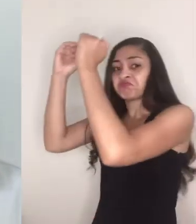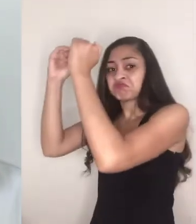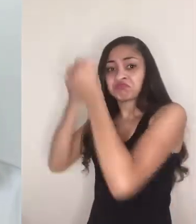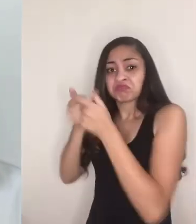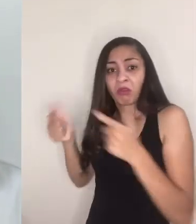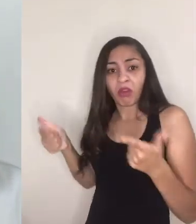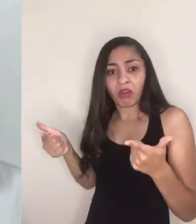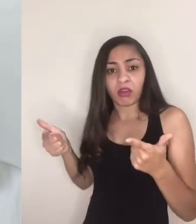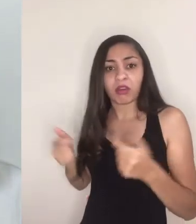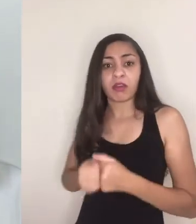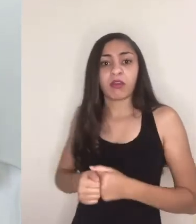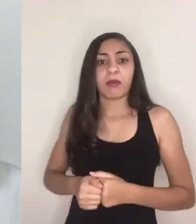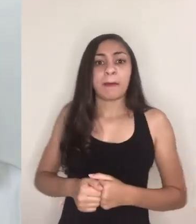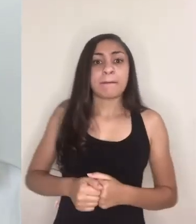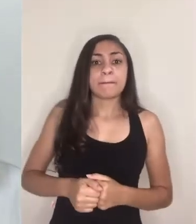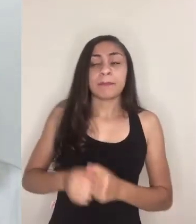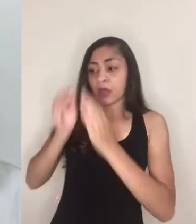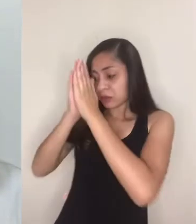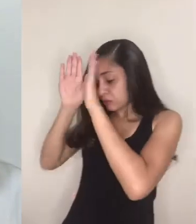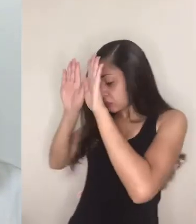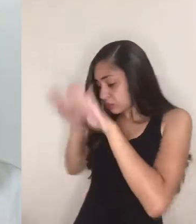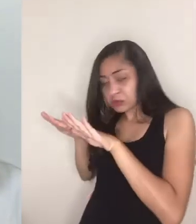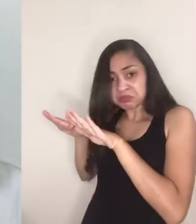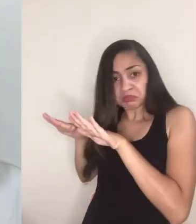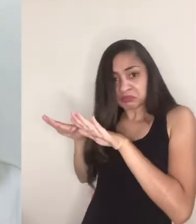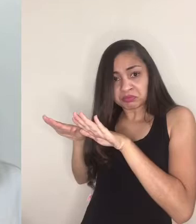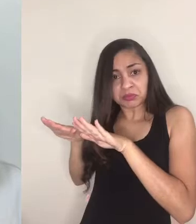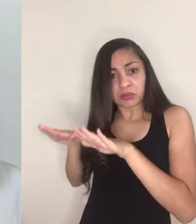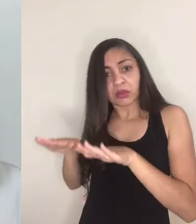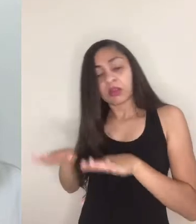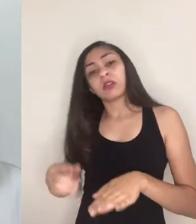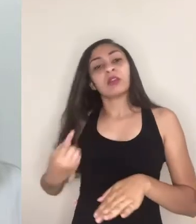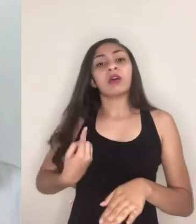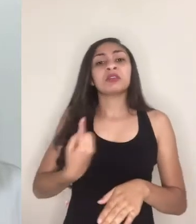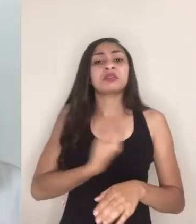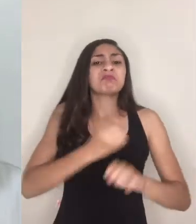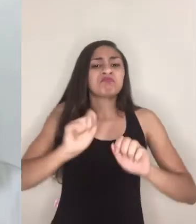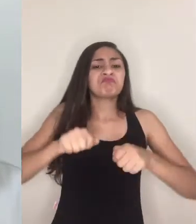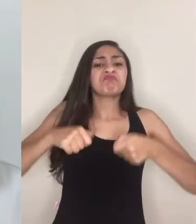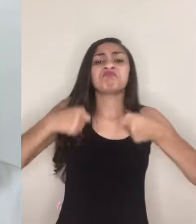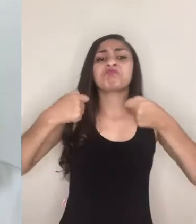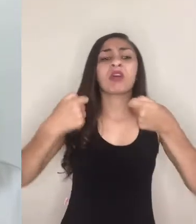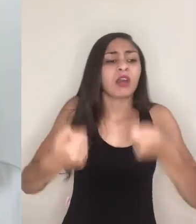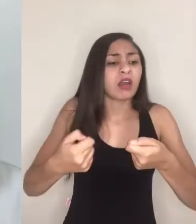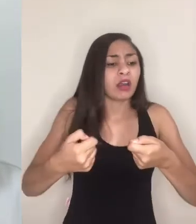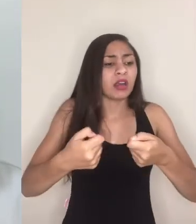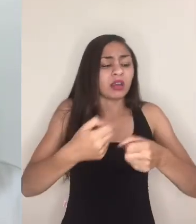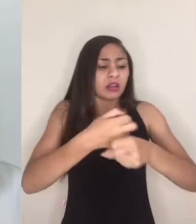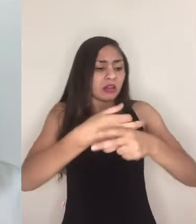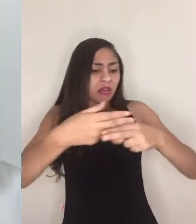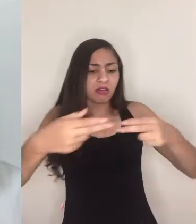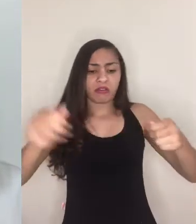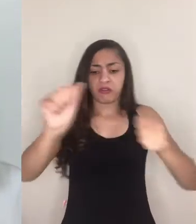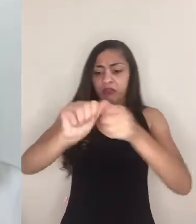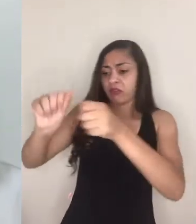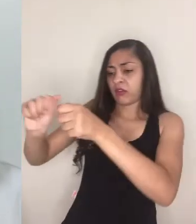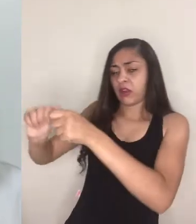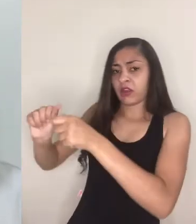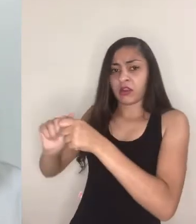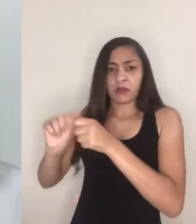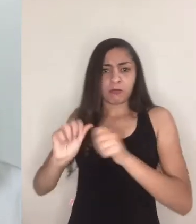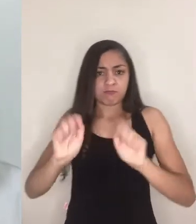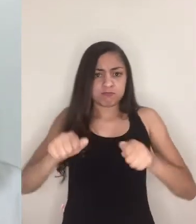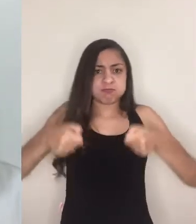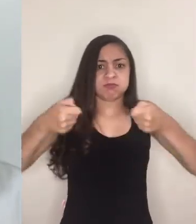do Todo-Poderoso, os nossos empreendimentos de guerras se constituem na nossa vergonha perante